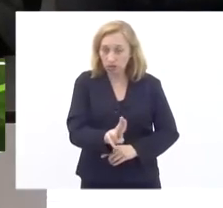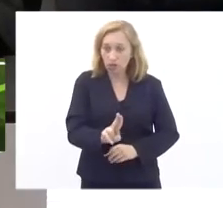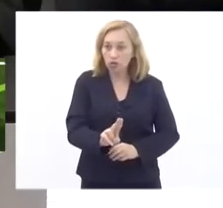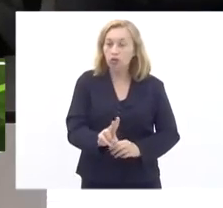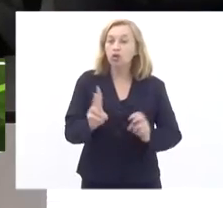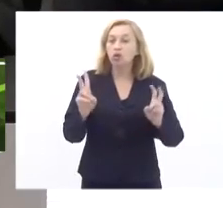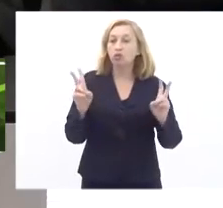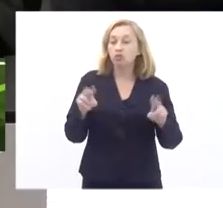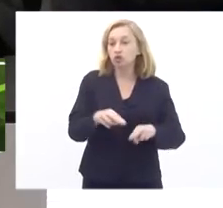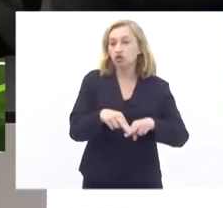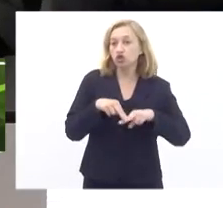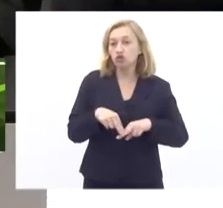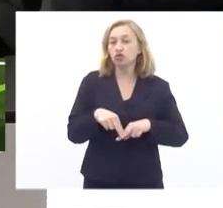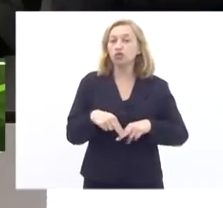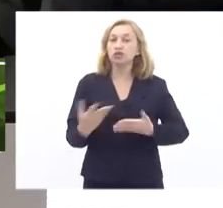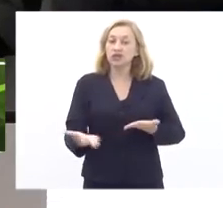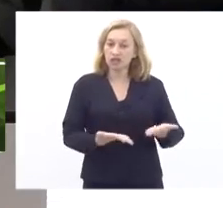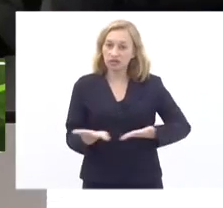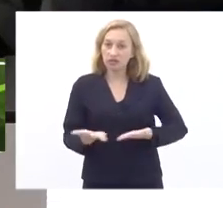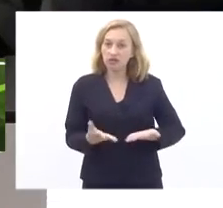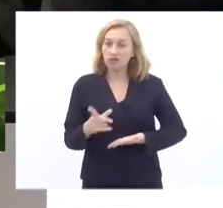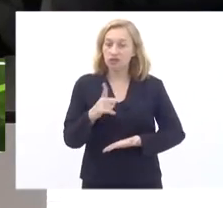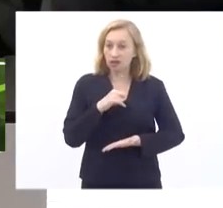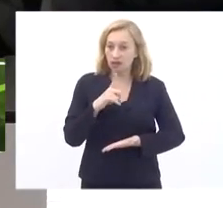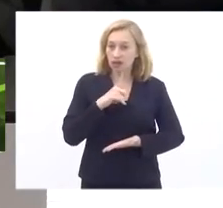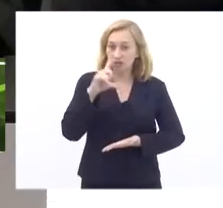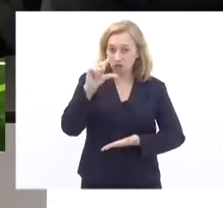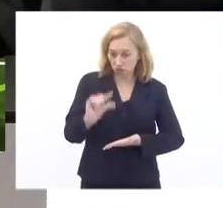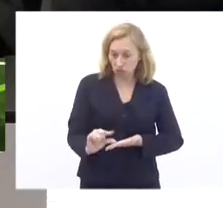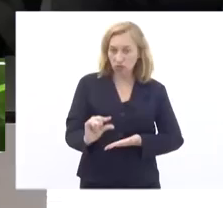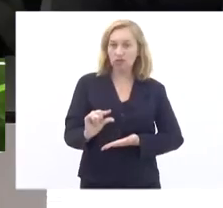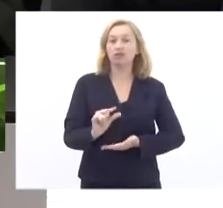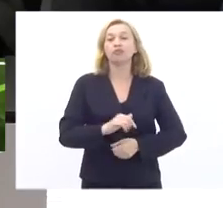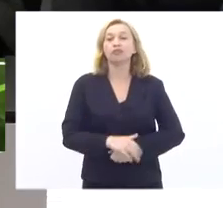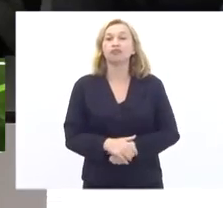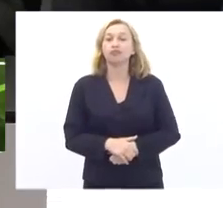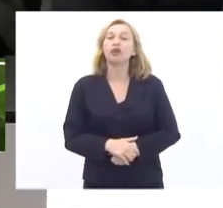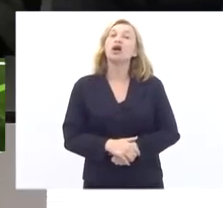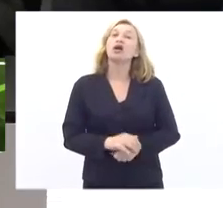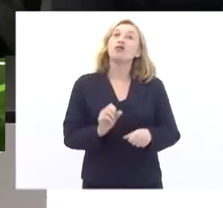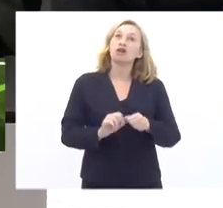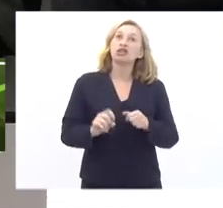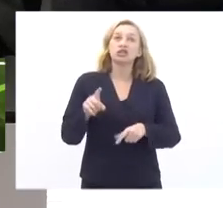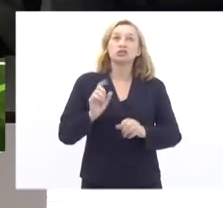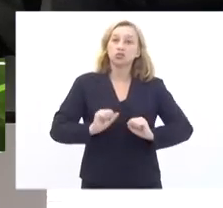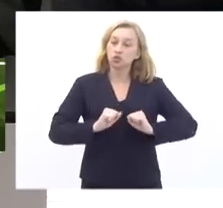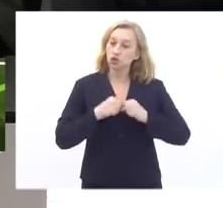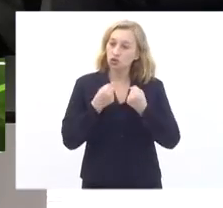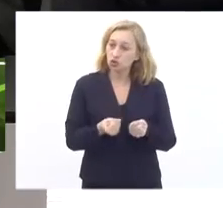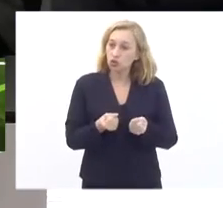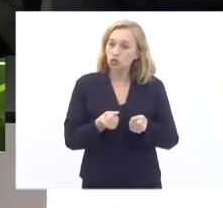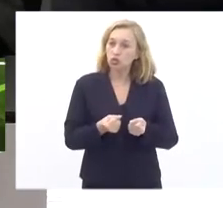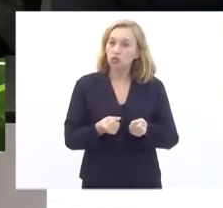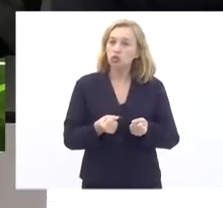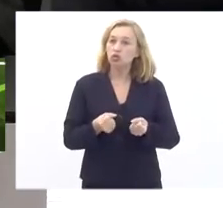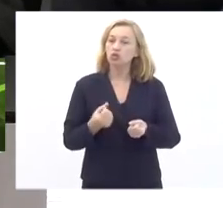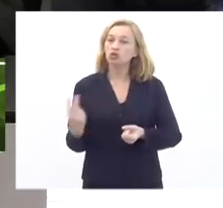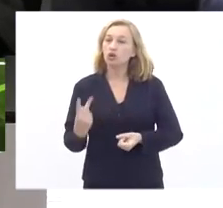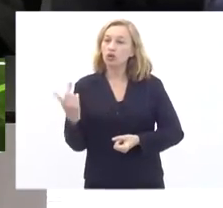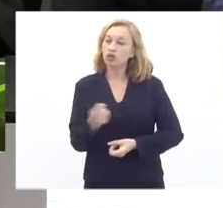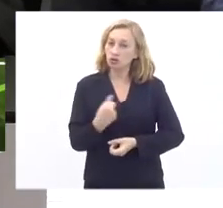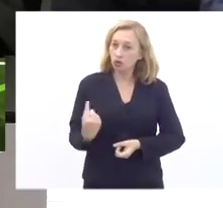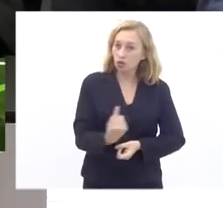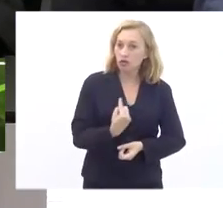do serviço, que nós tivemos uma degradação. Fazemos todo o esforço e um dos nossos valores